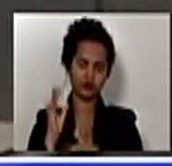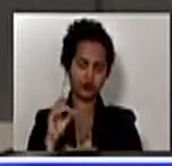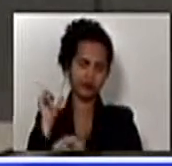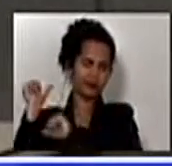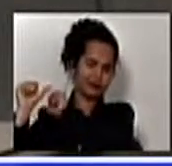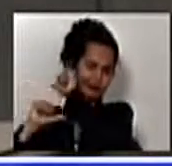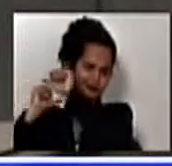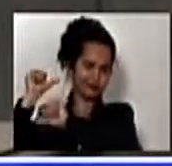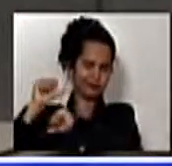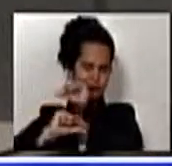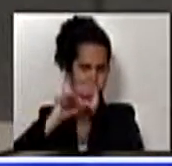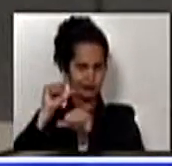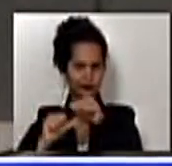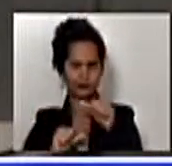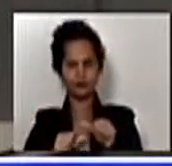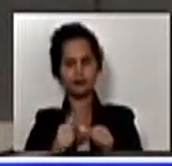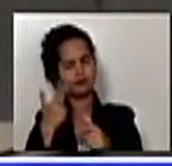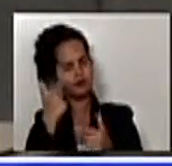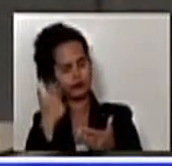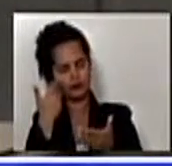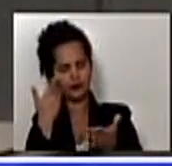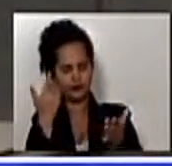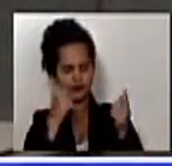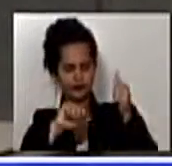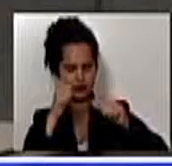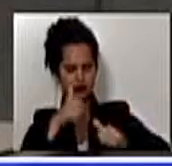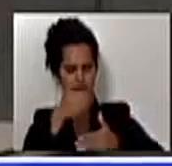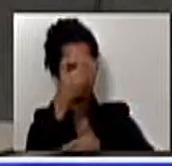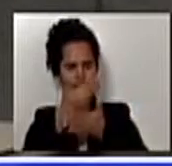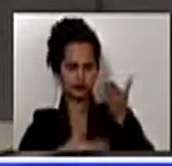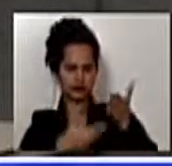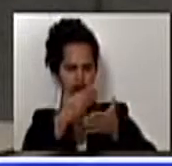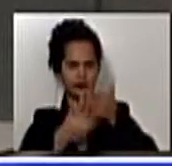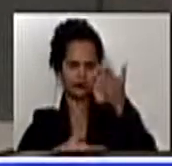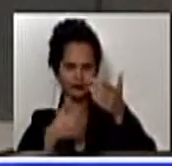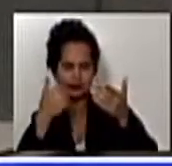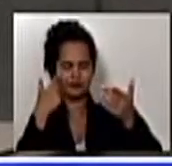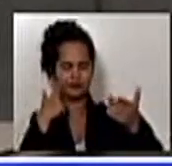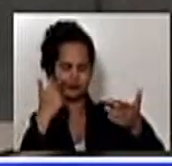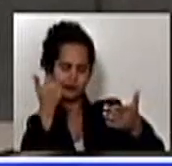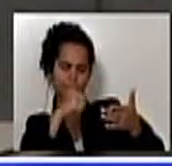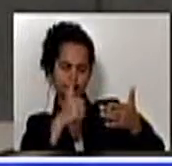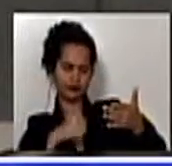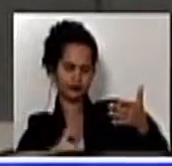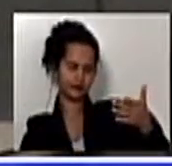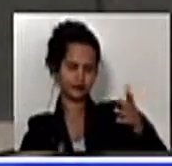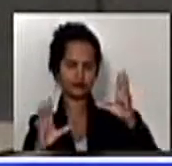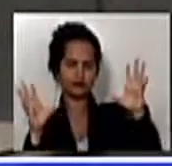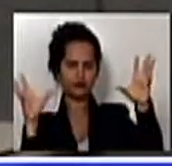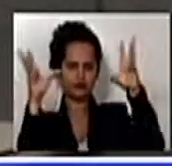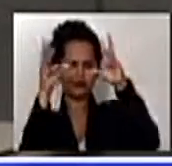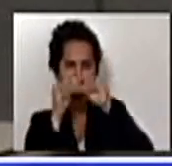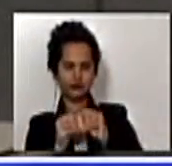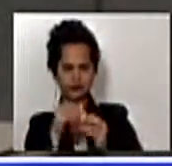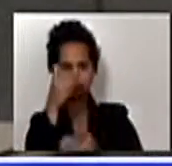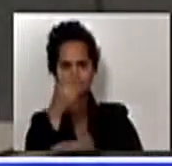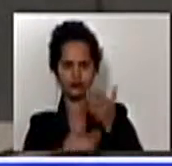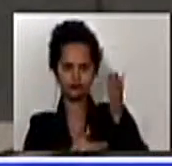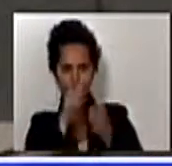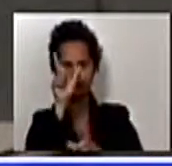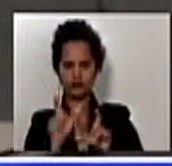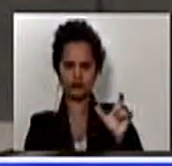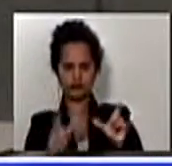transição também, estudando os contratos e solicitando revisão e redução de muitos contratos